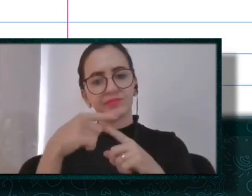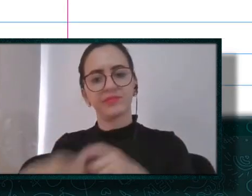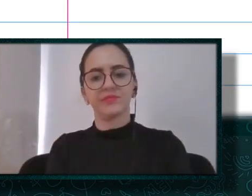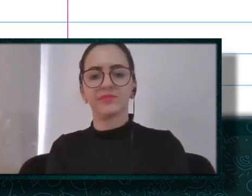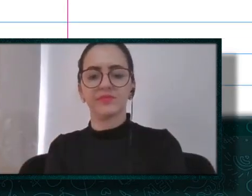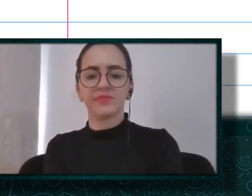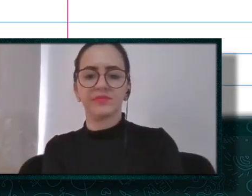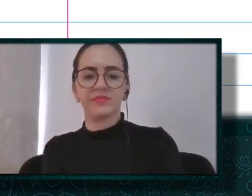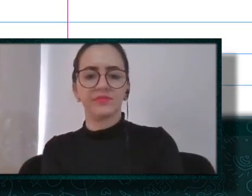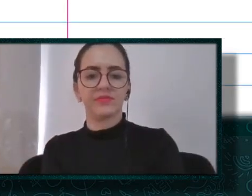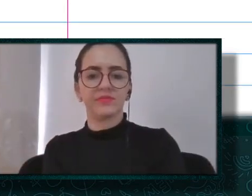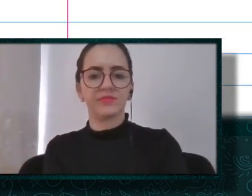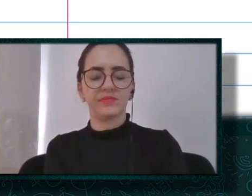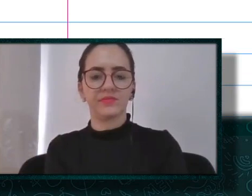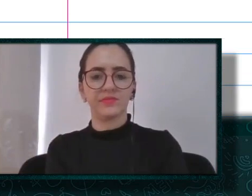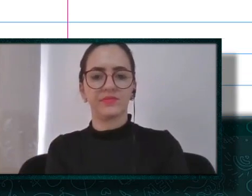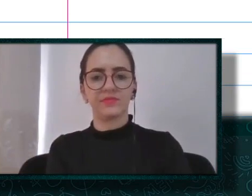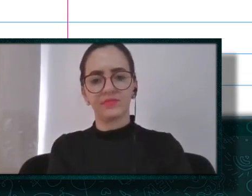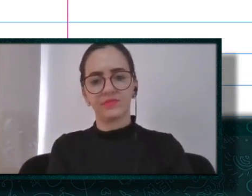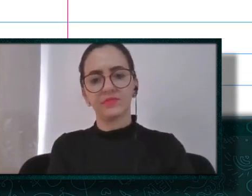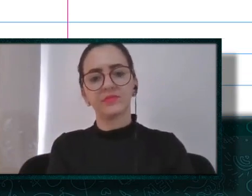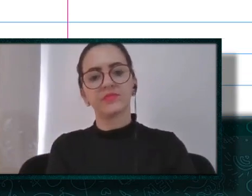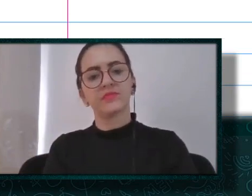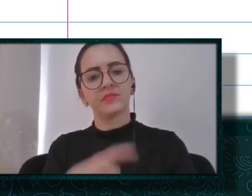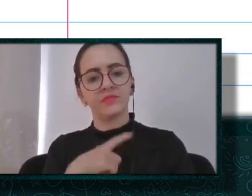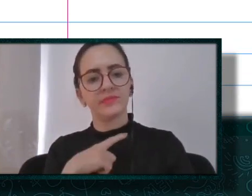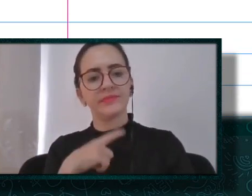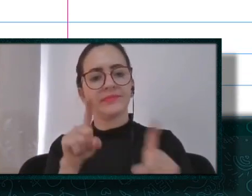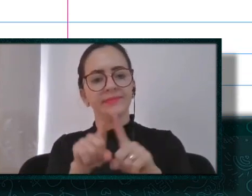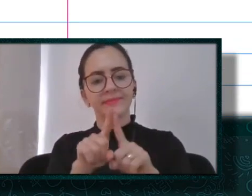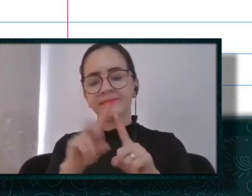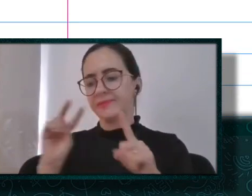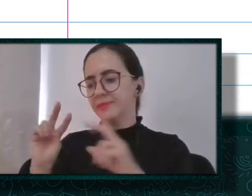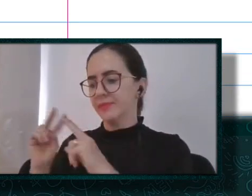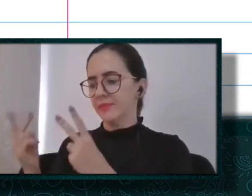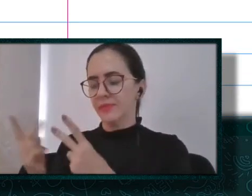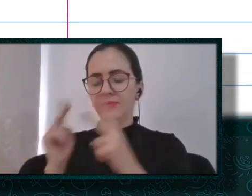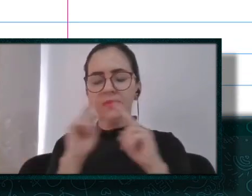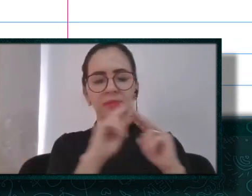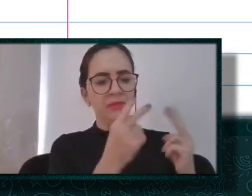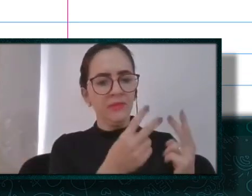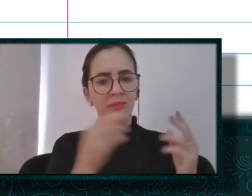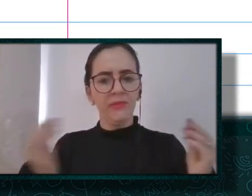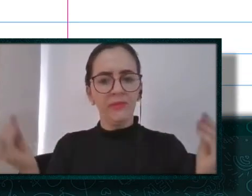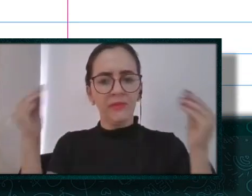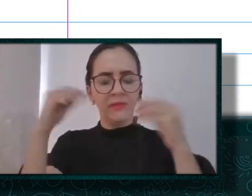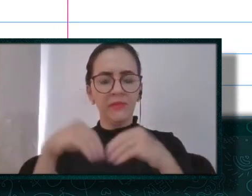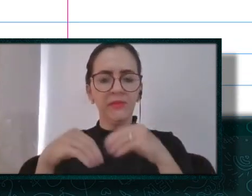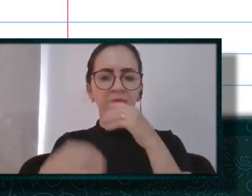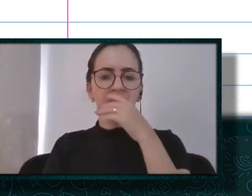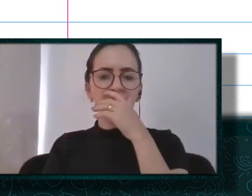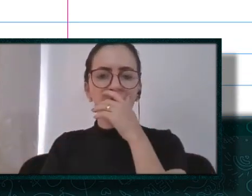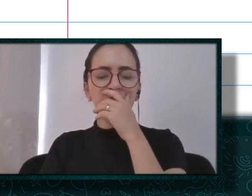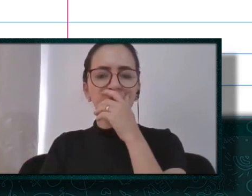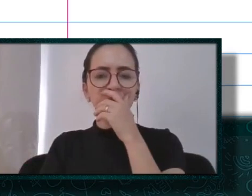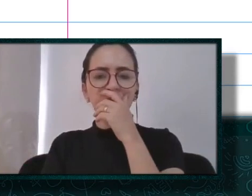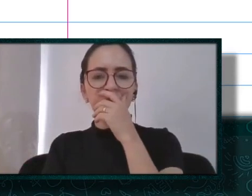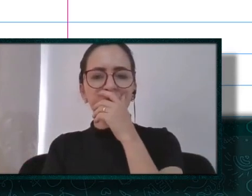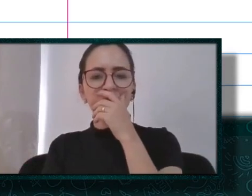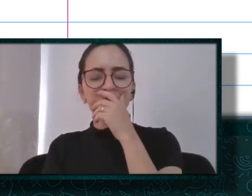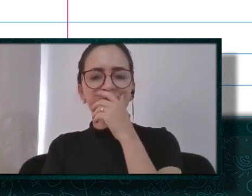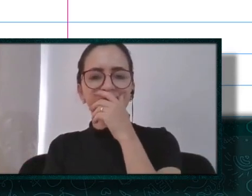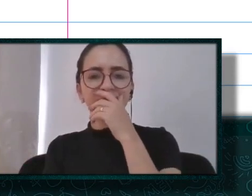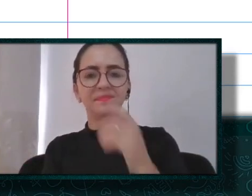disso, eu vou ter o volume. Eu vou chamar de volume final, o volume de C, que vai ser a soma desses